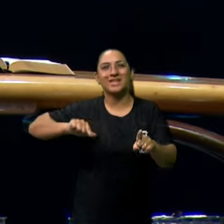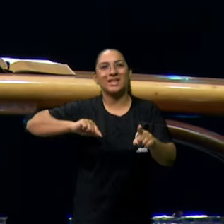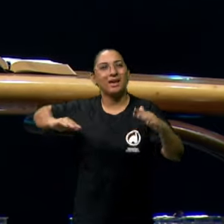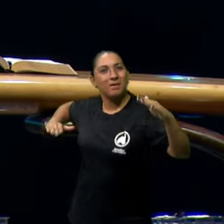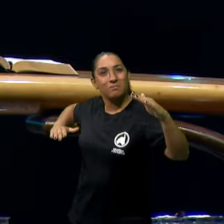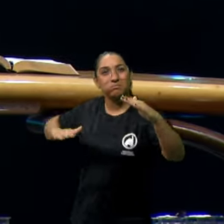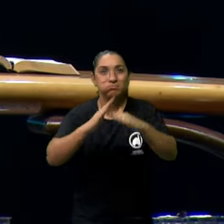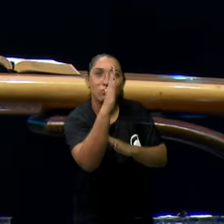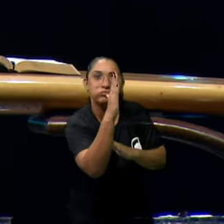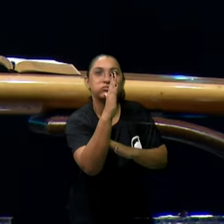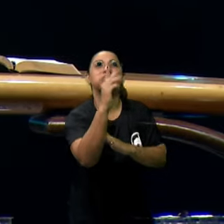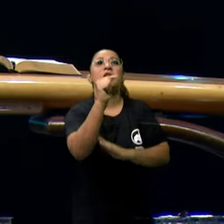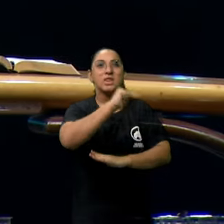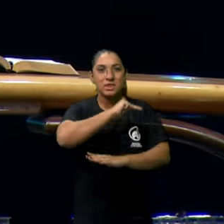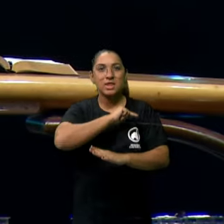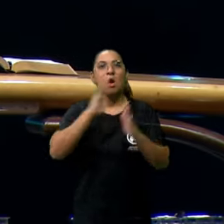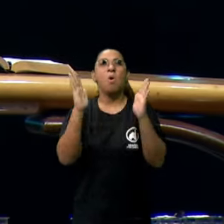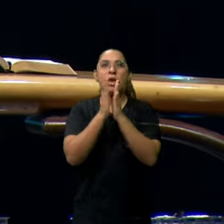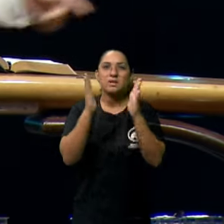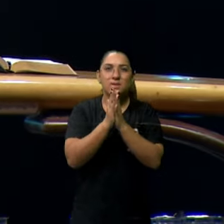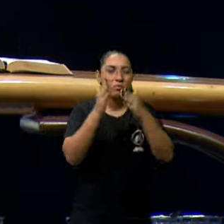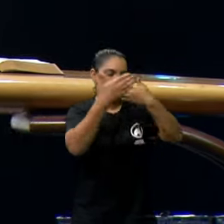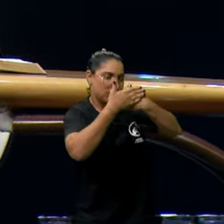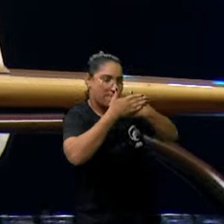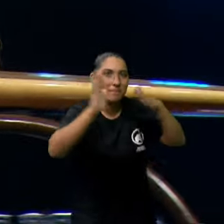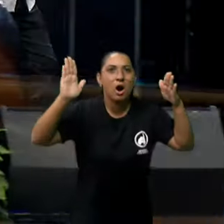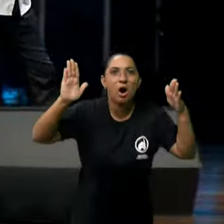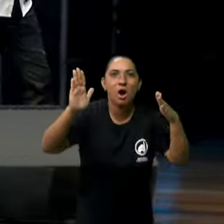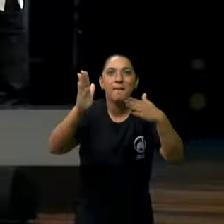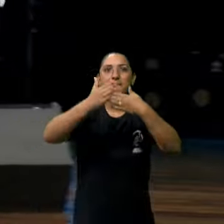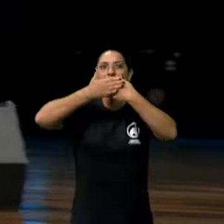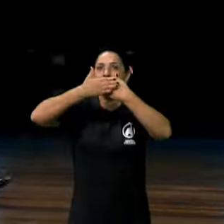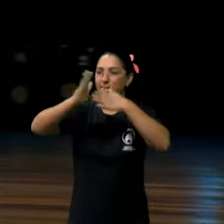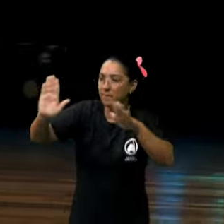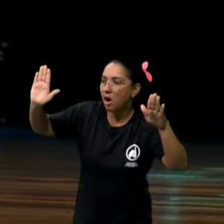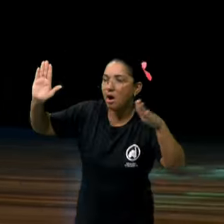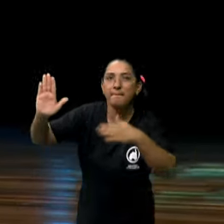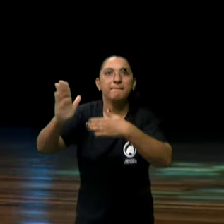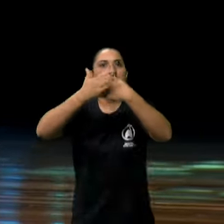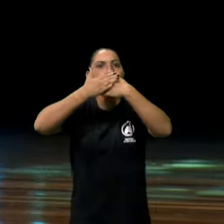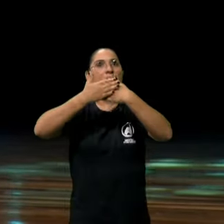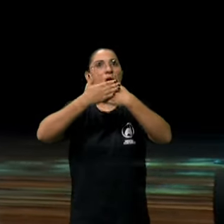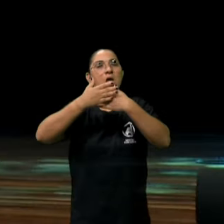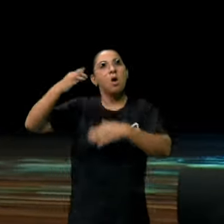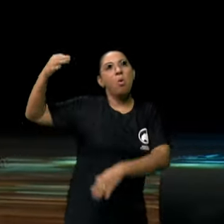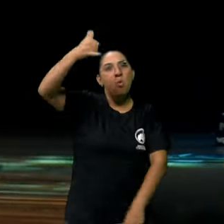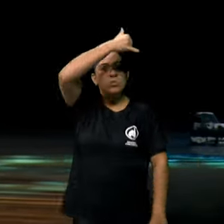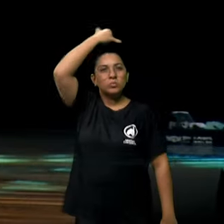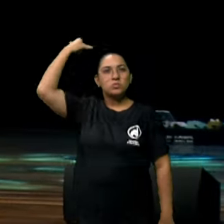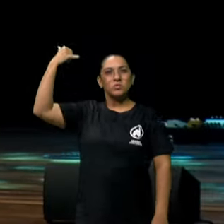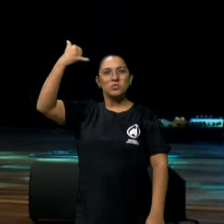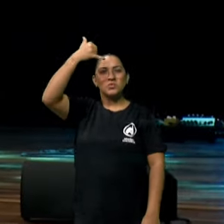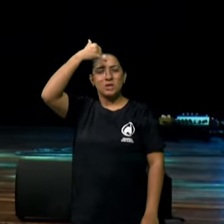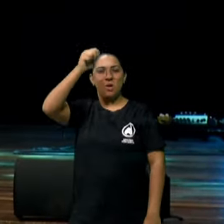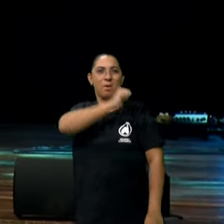e feche abre e fecha a unção Apostólica Pode abrir e fechar